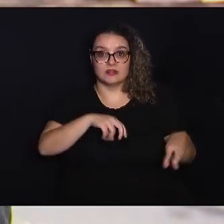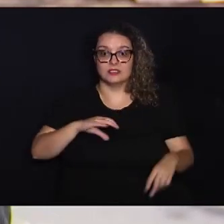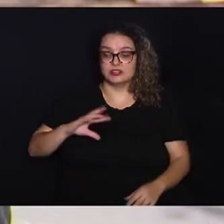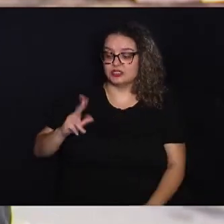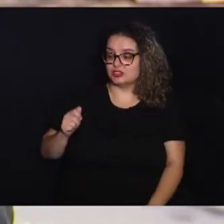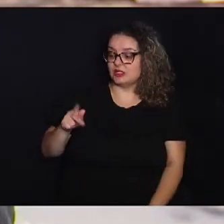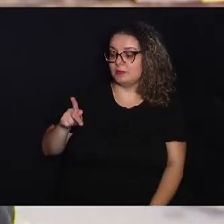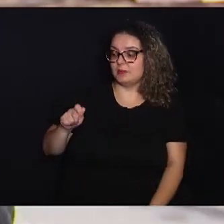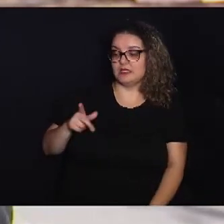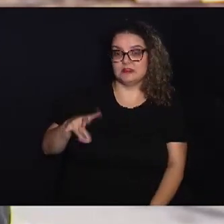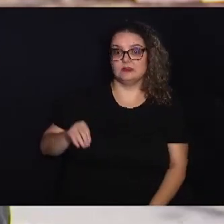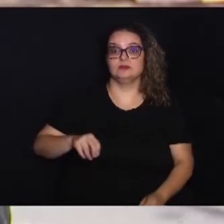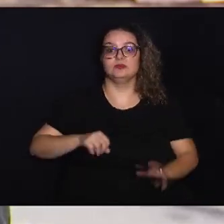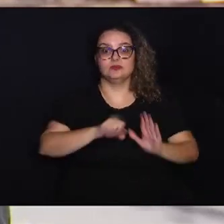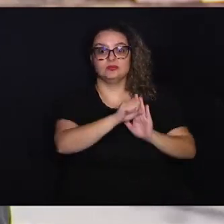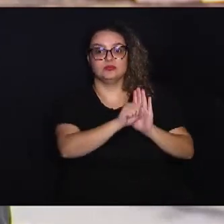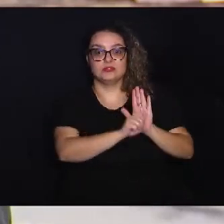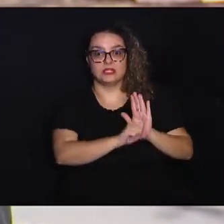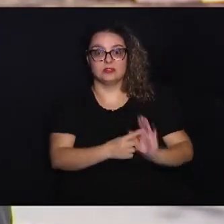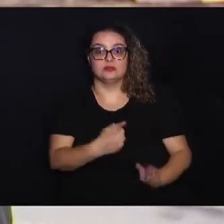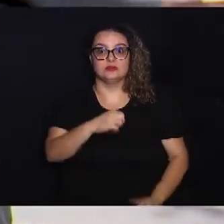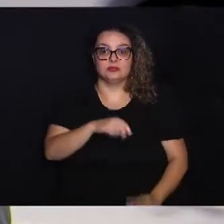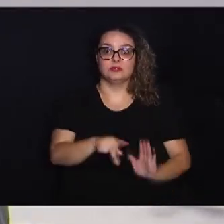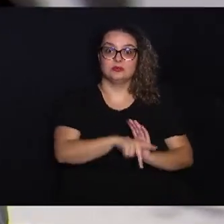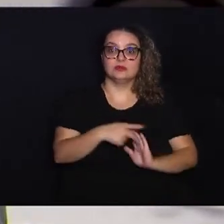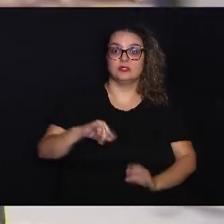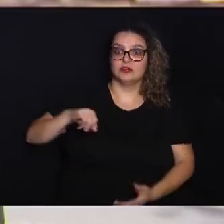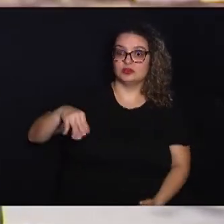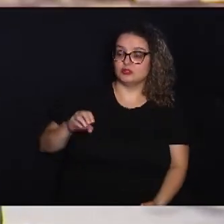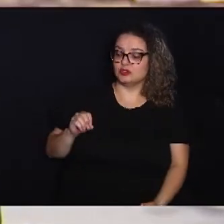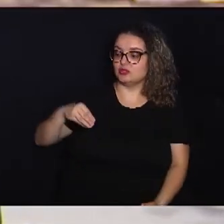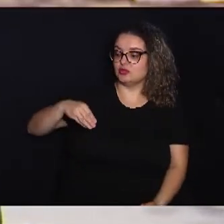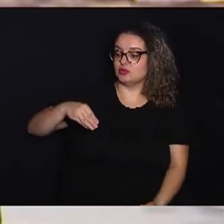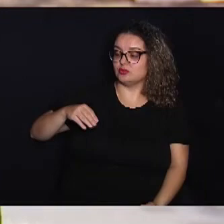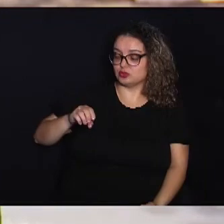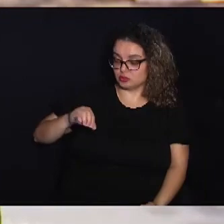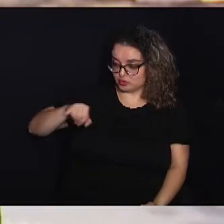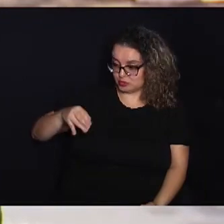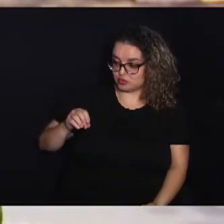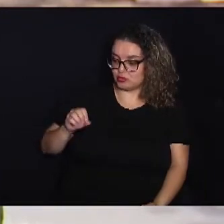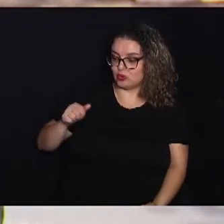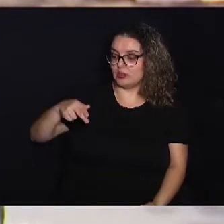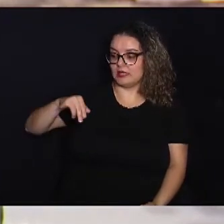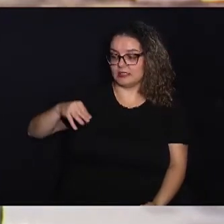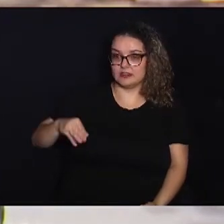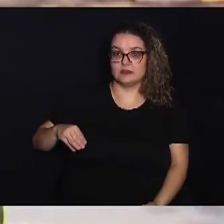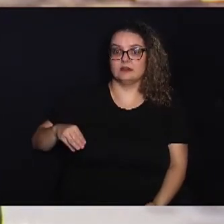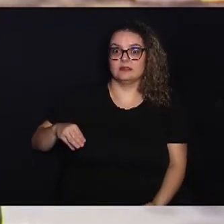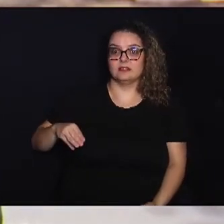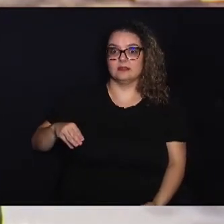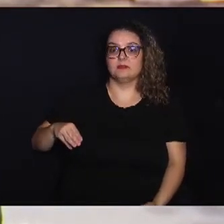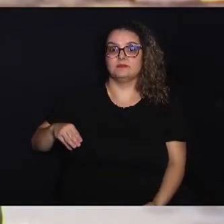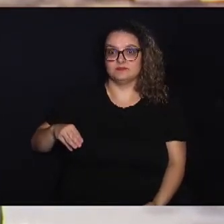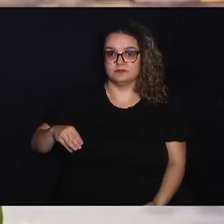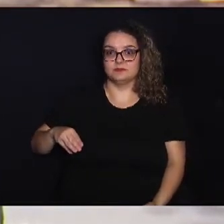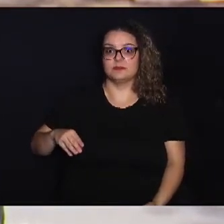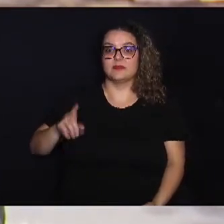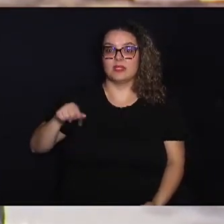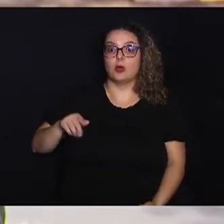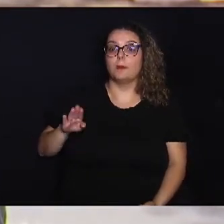era a Fazenda Chapadão, no século XIX, que pertenceu a Joaquim Policarpo de Aranha, o Barão de